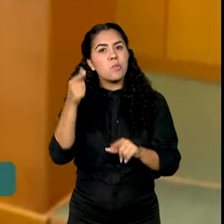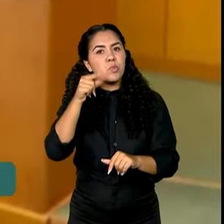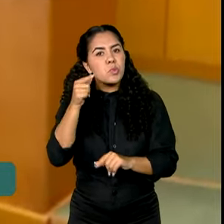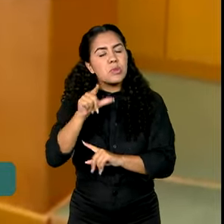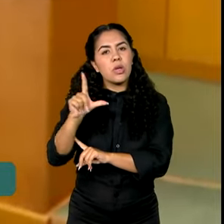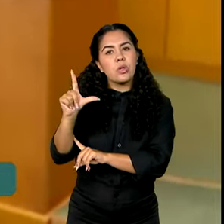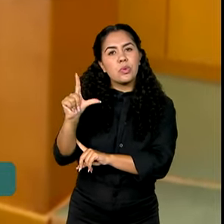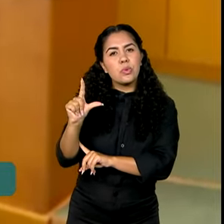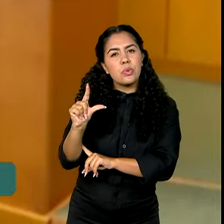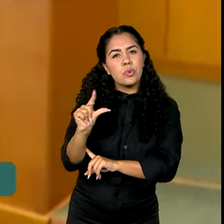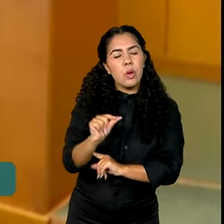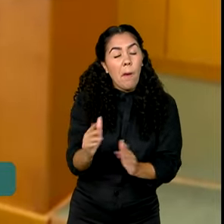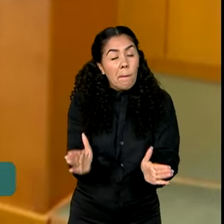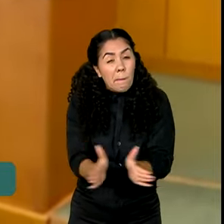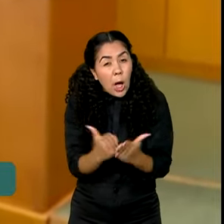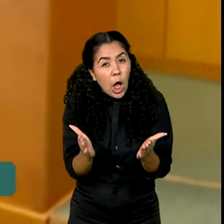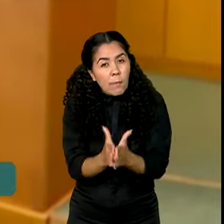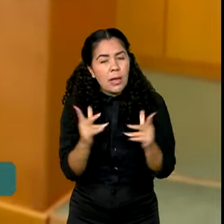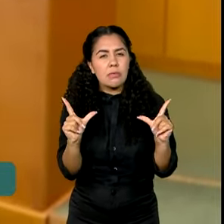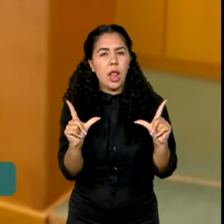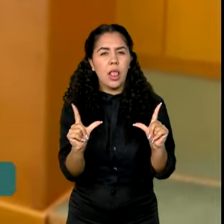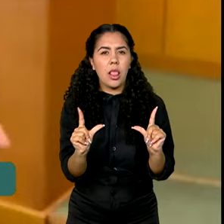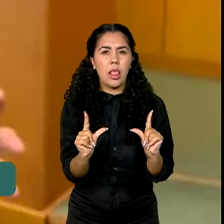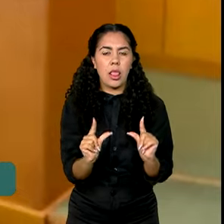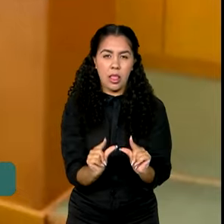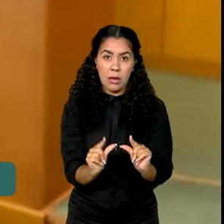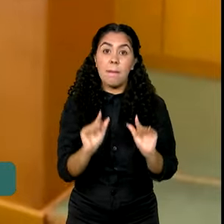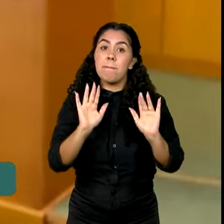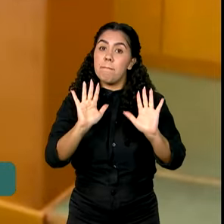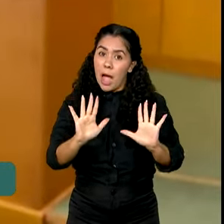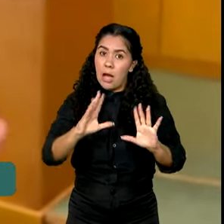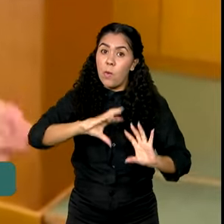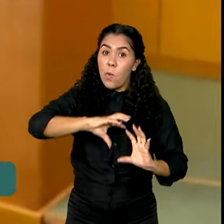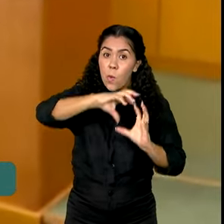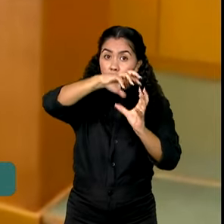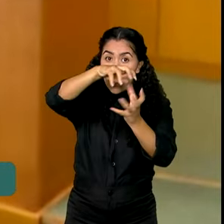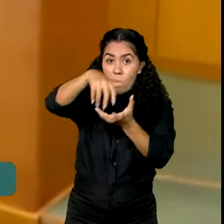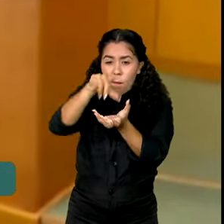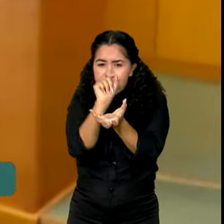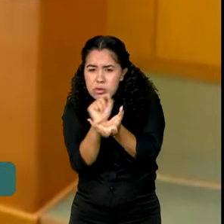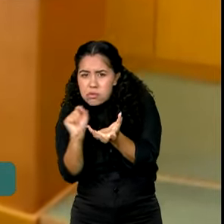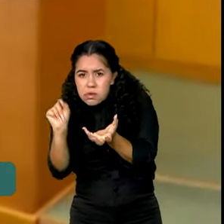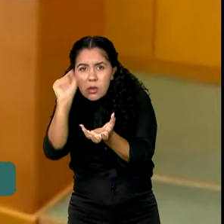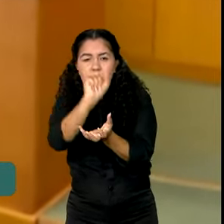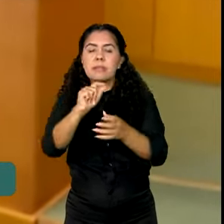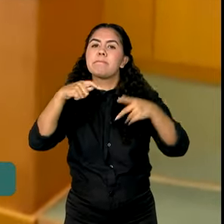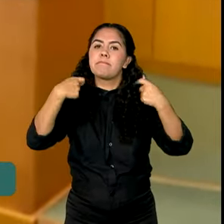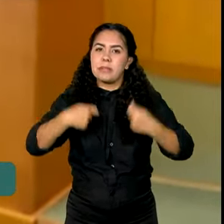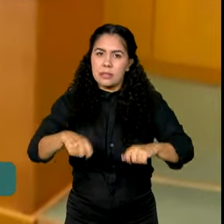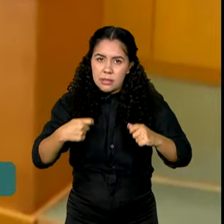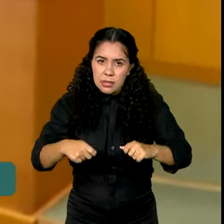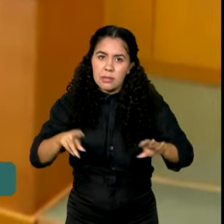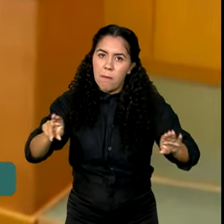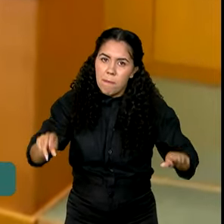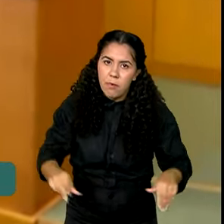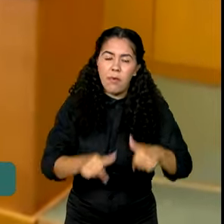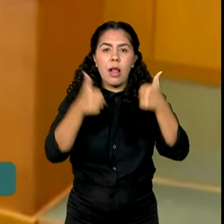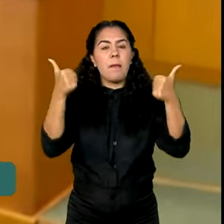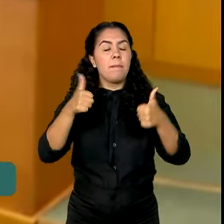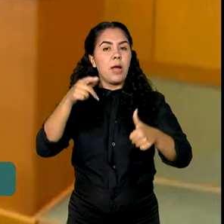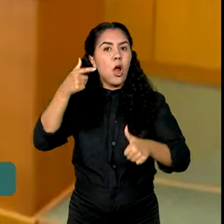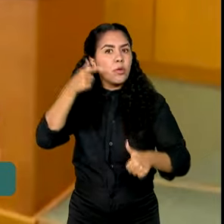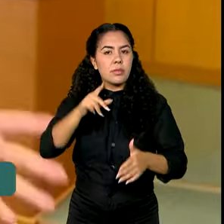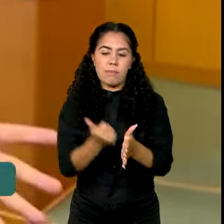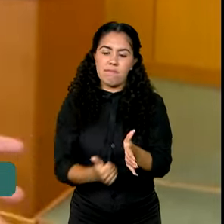da extrema pobreza e da pobreza. Mas o mundo precisa realmente recuperar para total